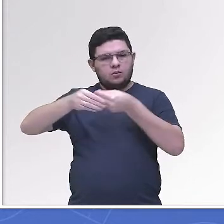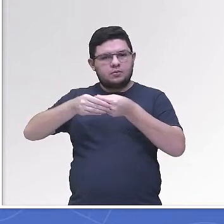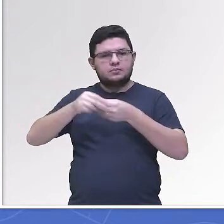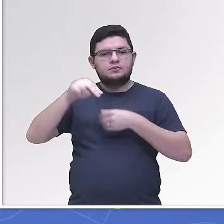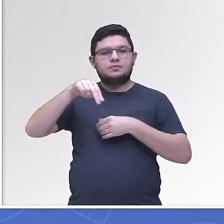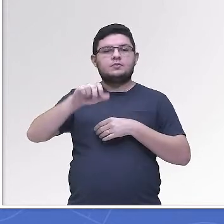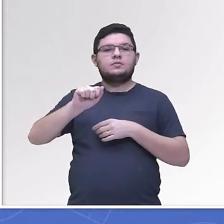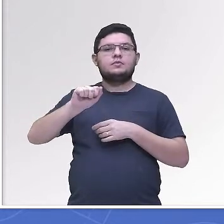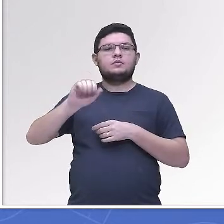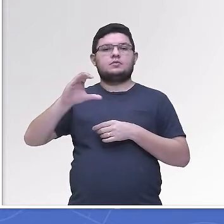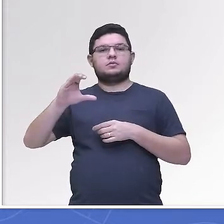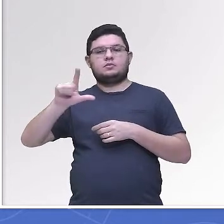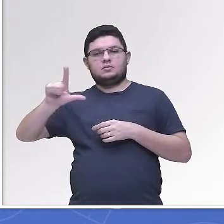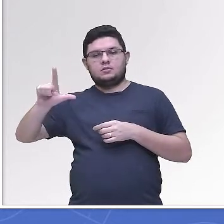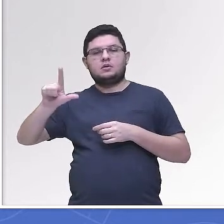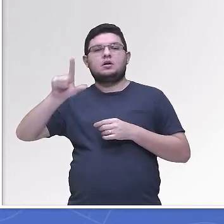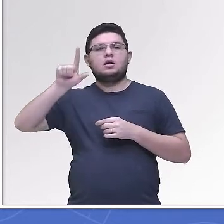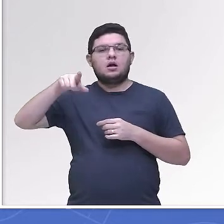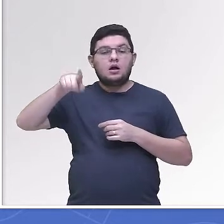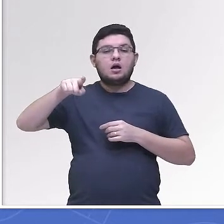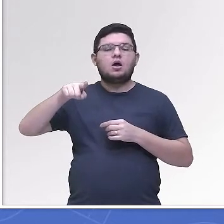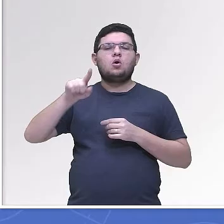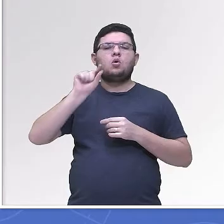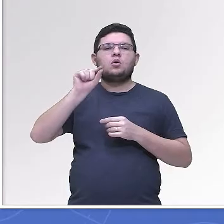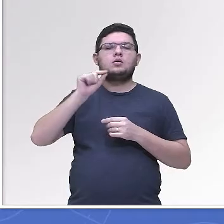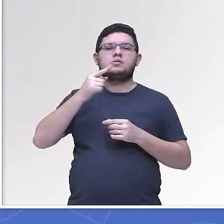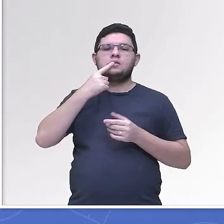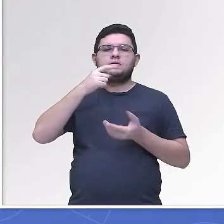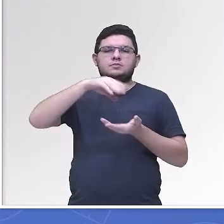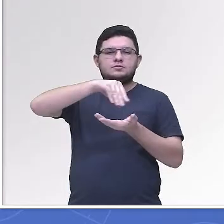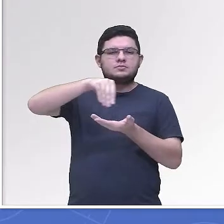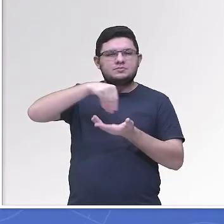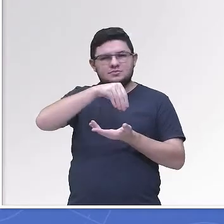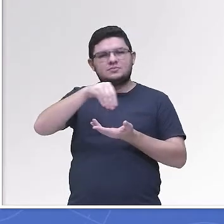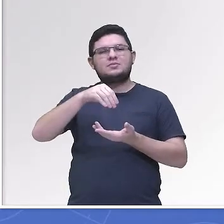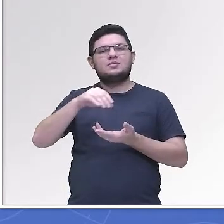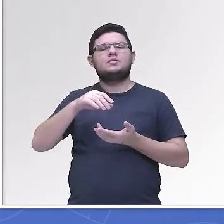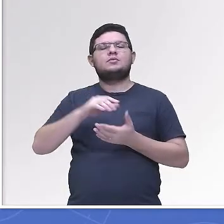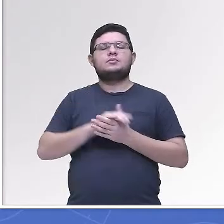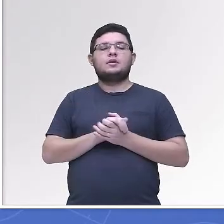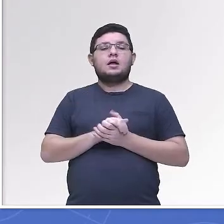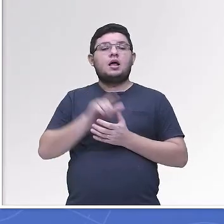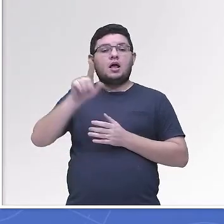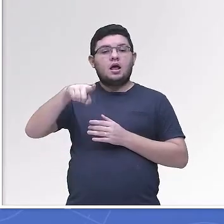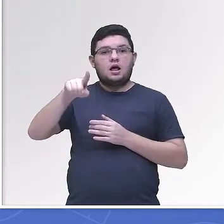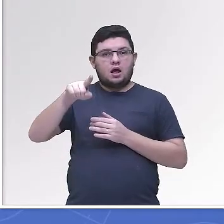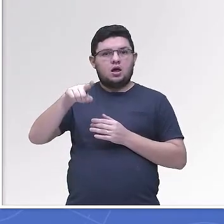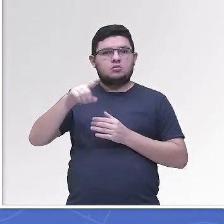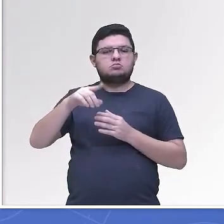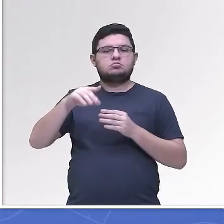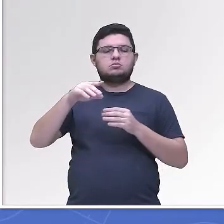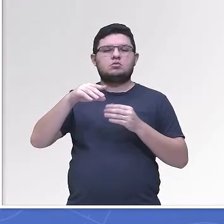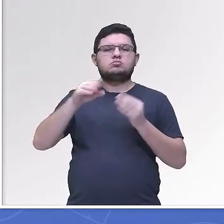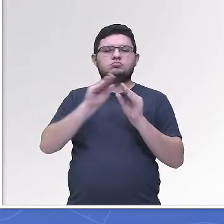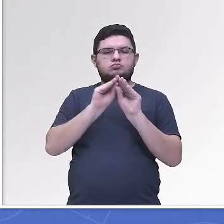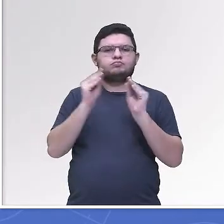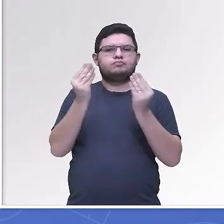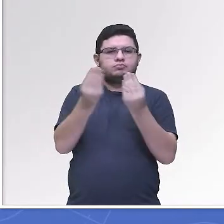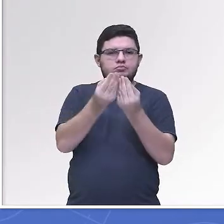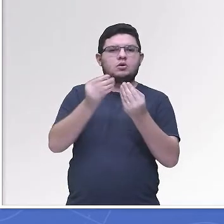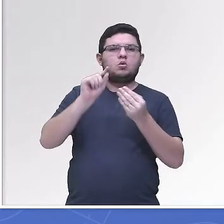NaCl, o NaCl é o cloreto de sódio, aquele nosso sal de cozinha, é uma substância composta, tem